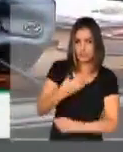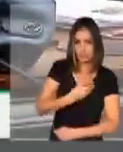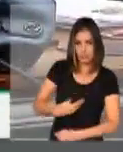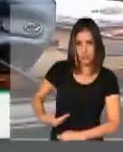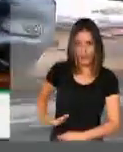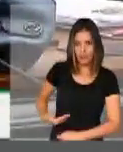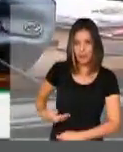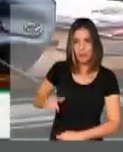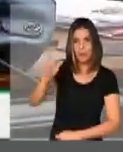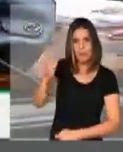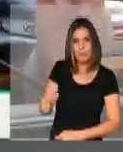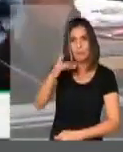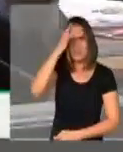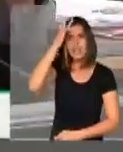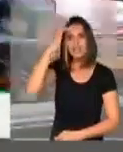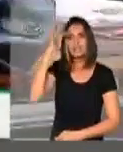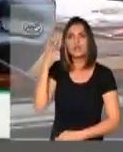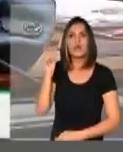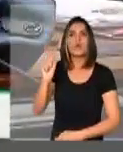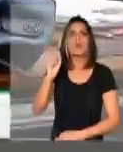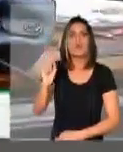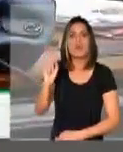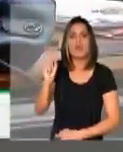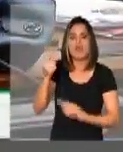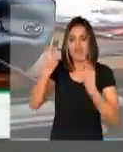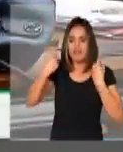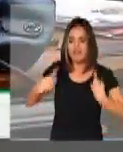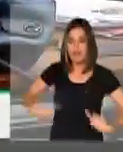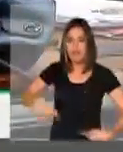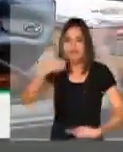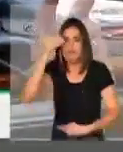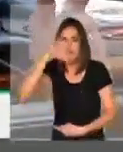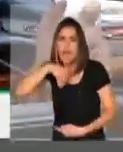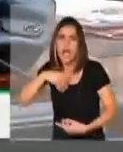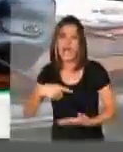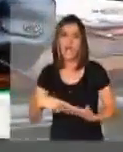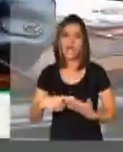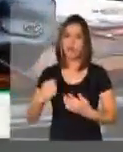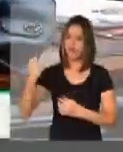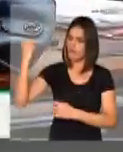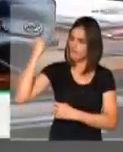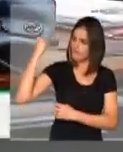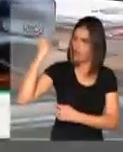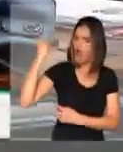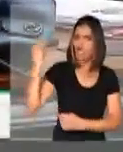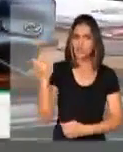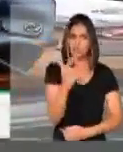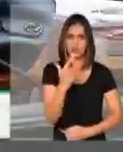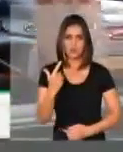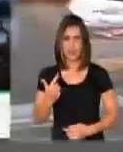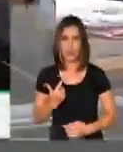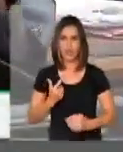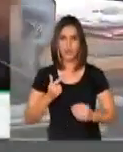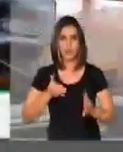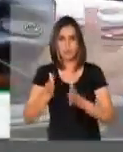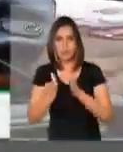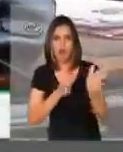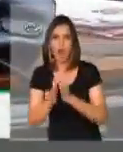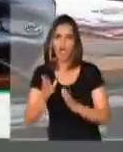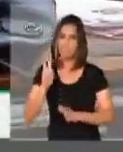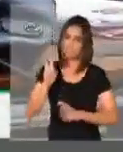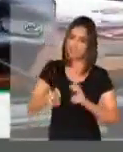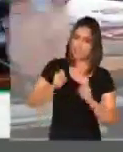pública com pessoas com fragilidade física, que não tenha capacidade de mobilidade, que não tenha capacidade